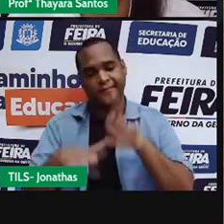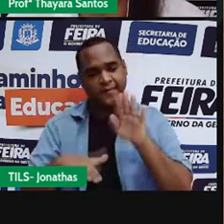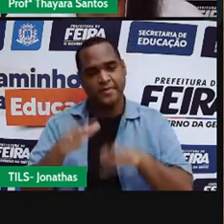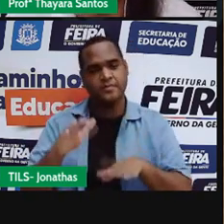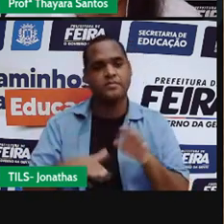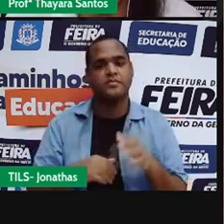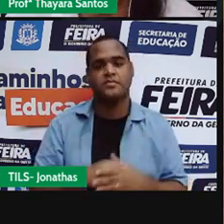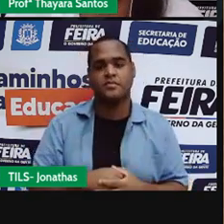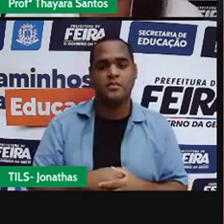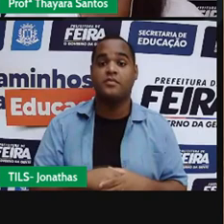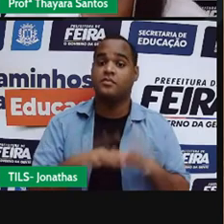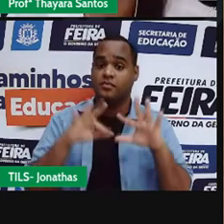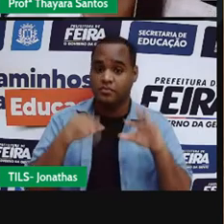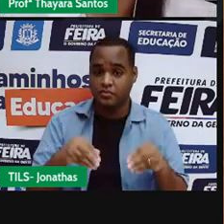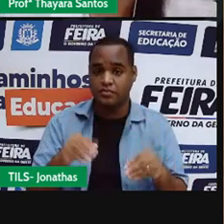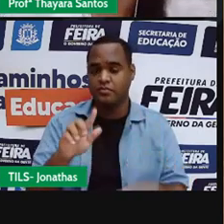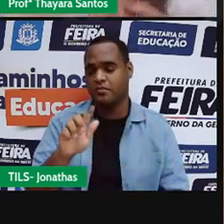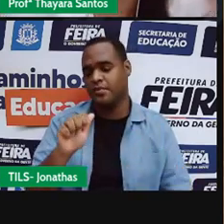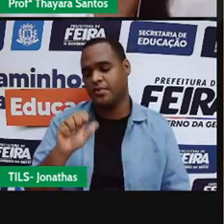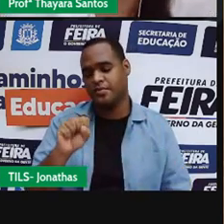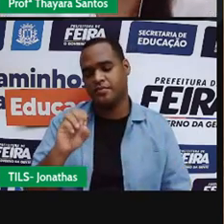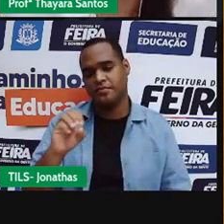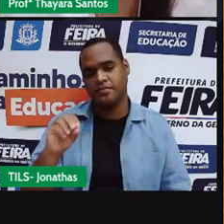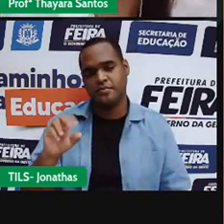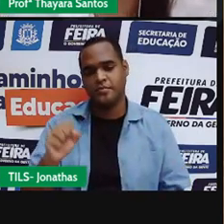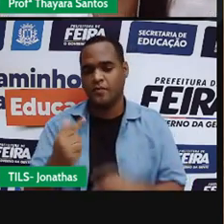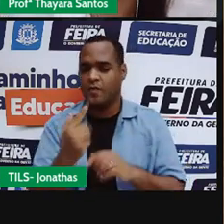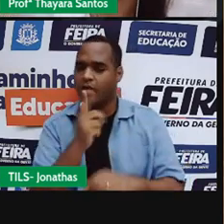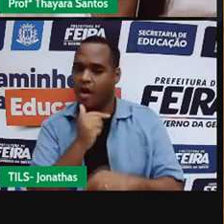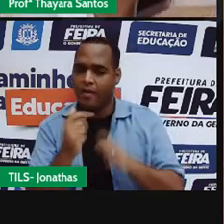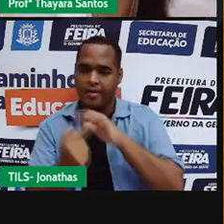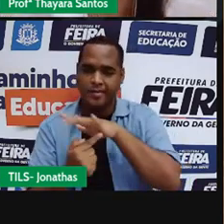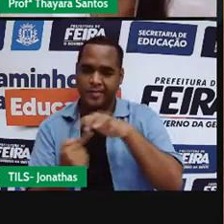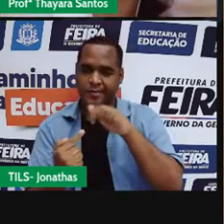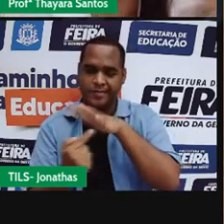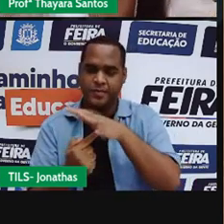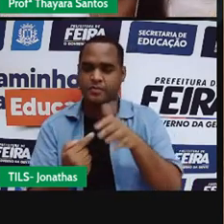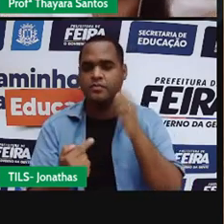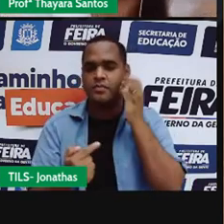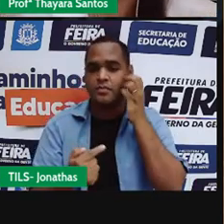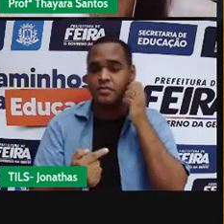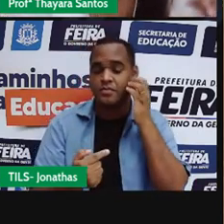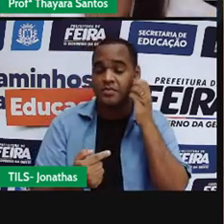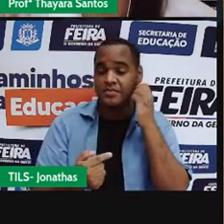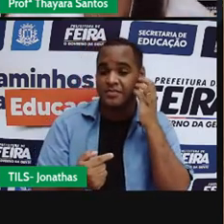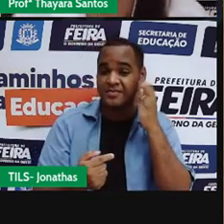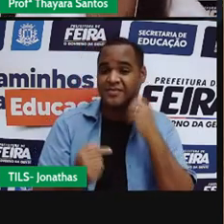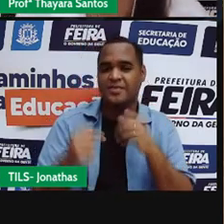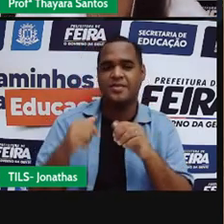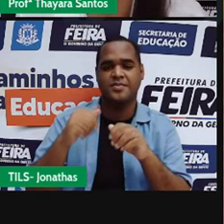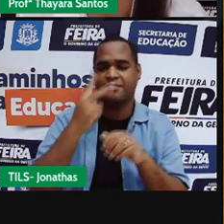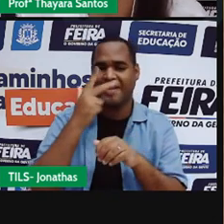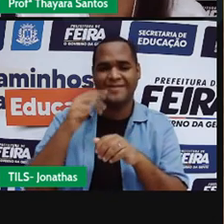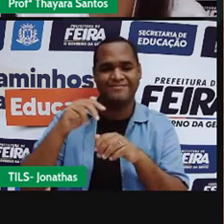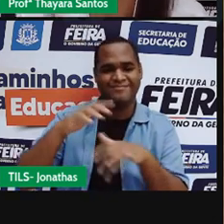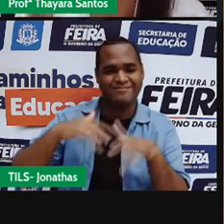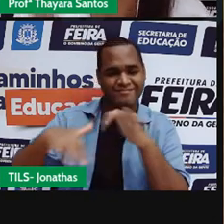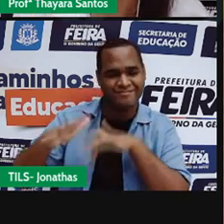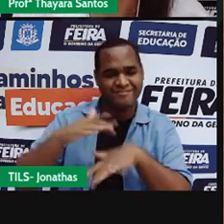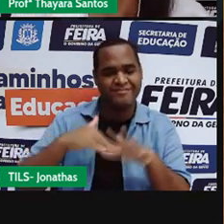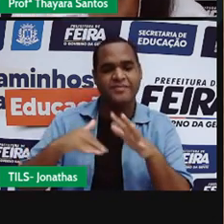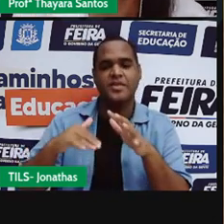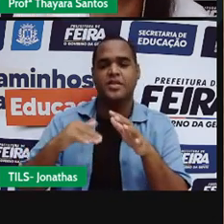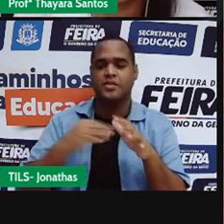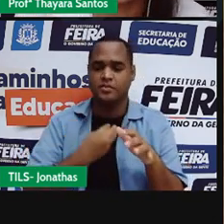estado gasoso, aí a gente já tem átomos bem afastados, eles estão muito agitados, eles ficam se movimentando o tempo todo,